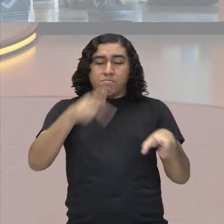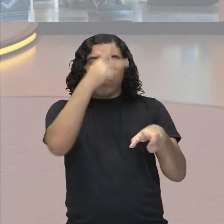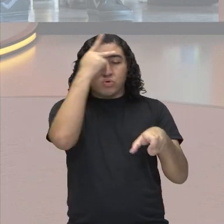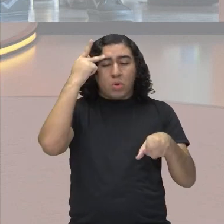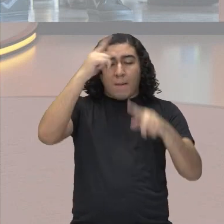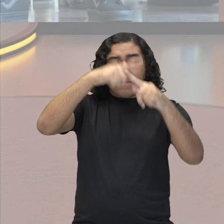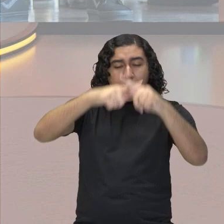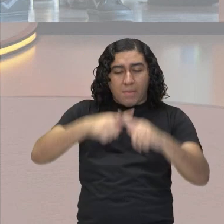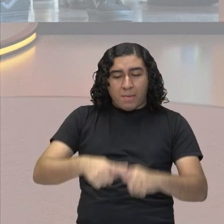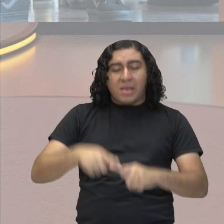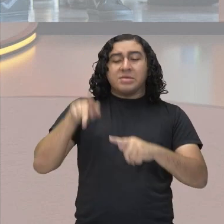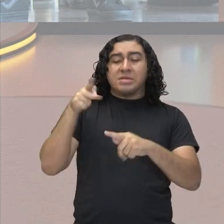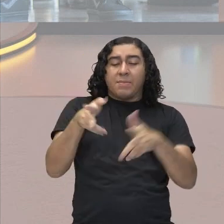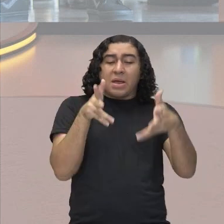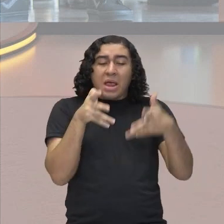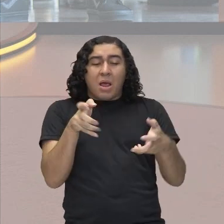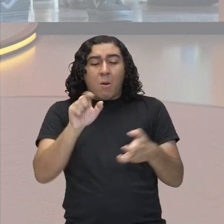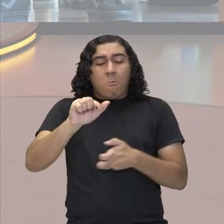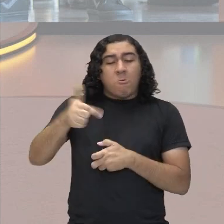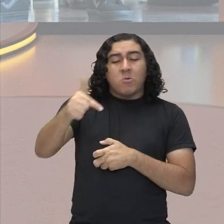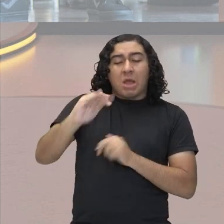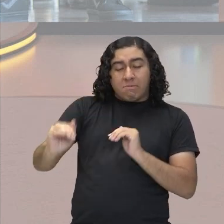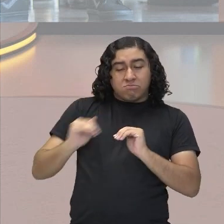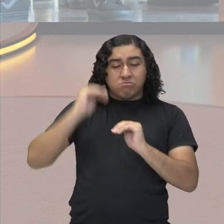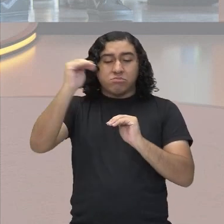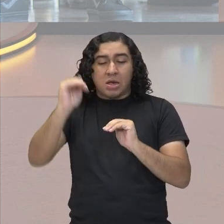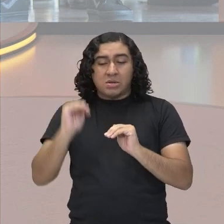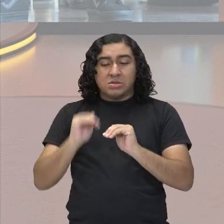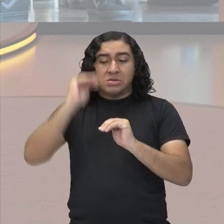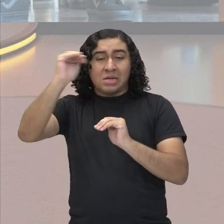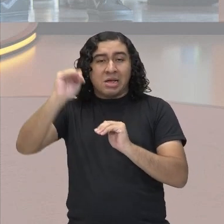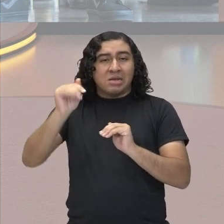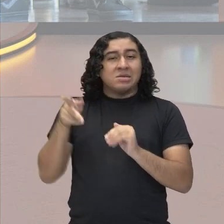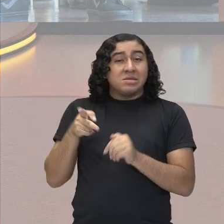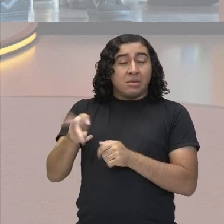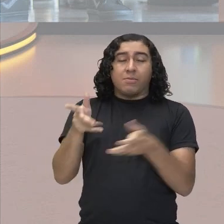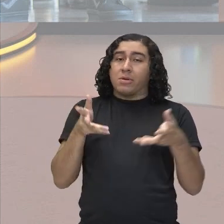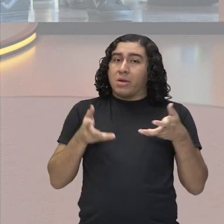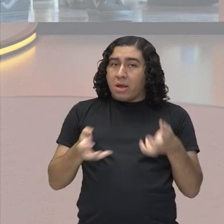competição de sempre querer mais, de sempre buscar mais e de sempre querer